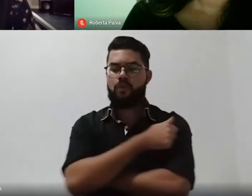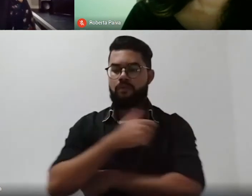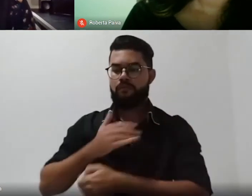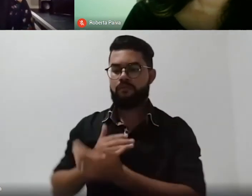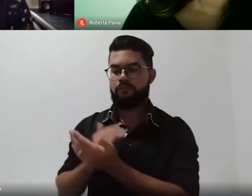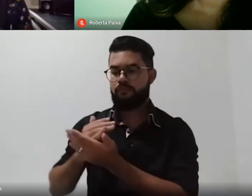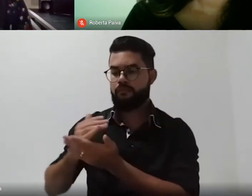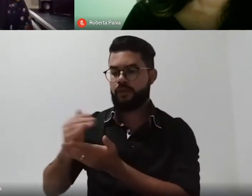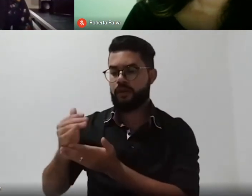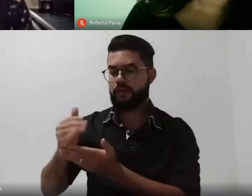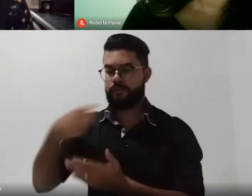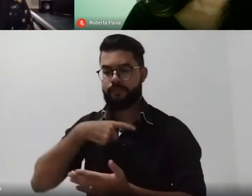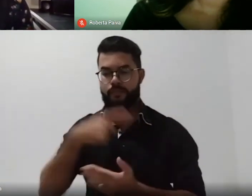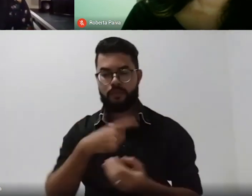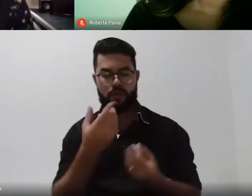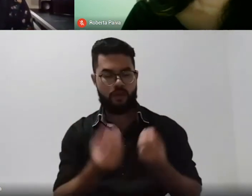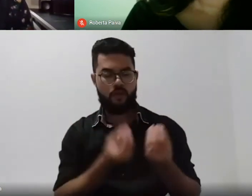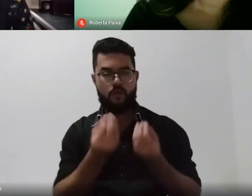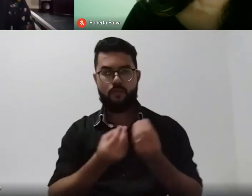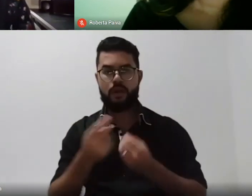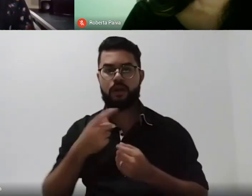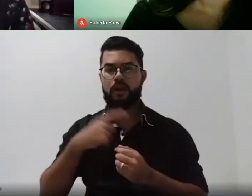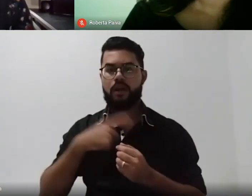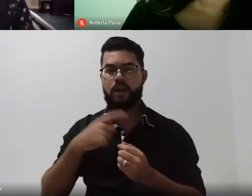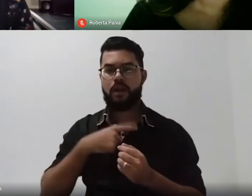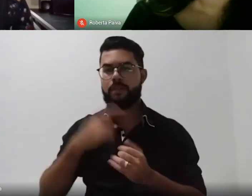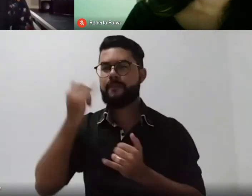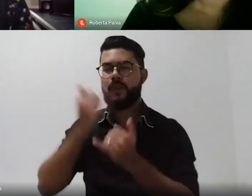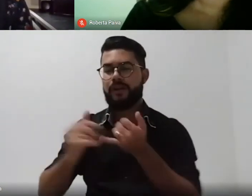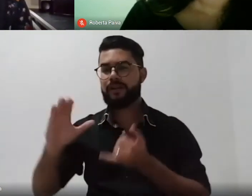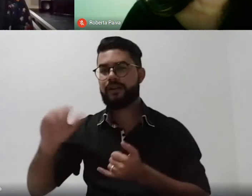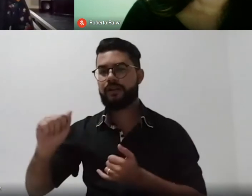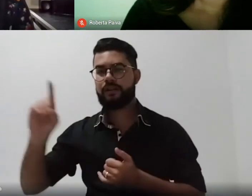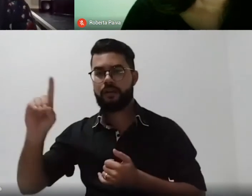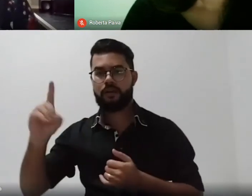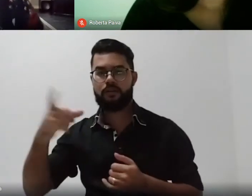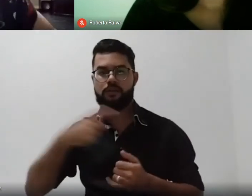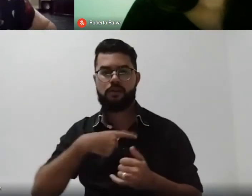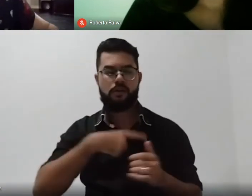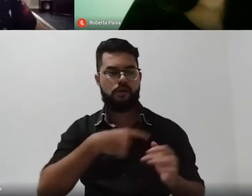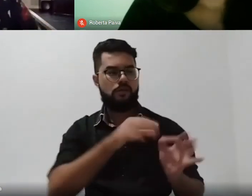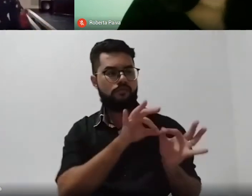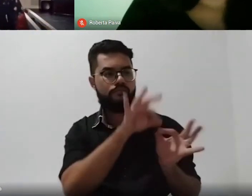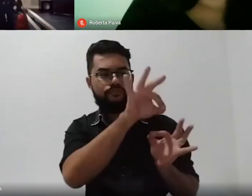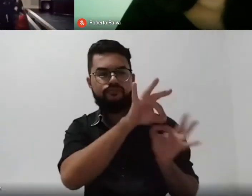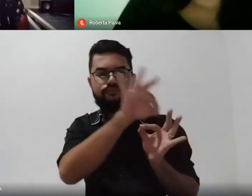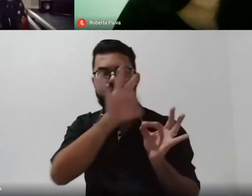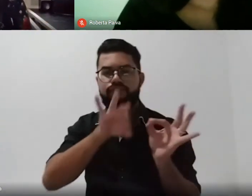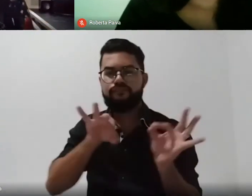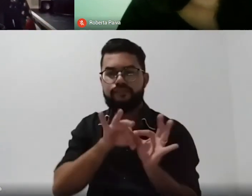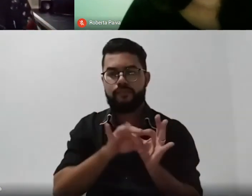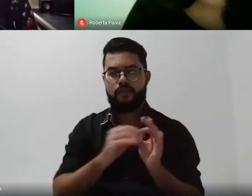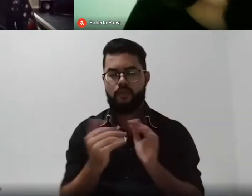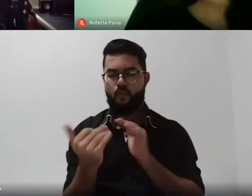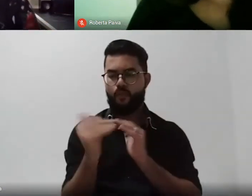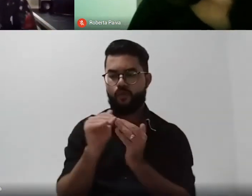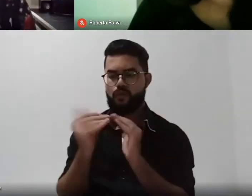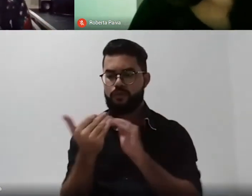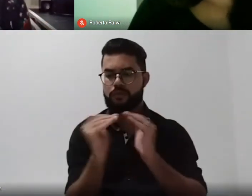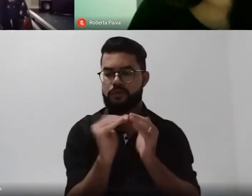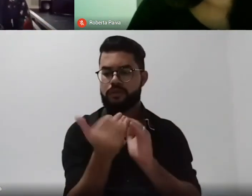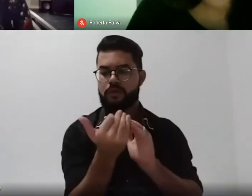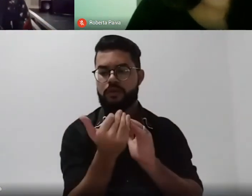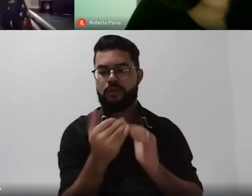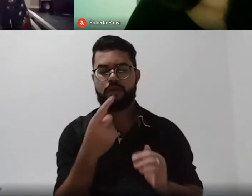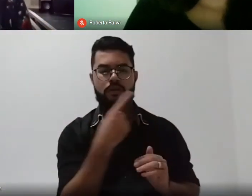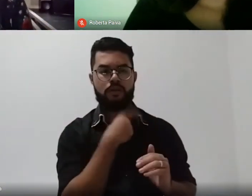com Revit, com vetores, como se fosse CAD, né? Porque está fazendo as construções geométricas, concordâncias, triangulação,